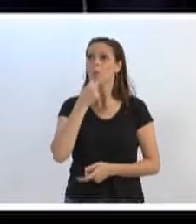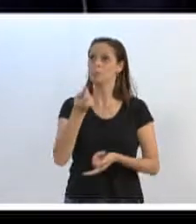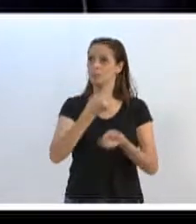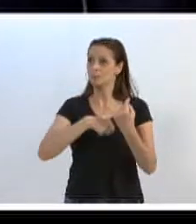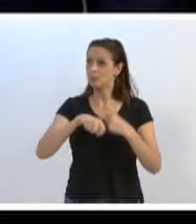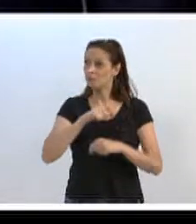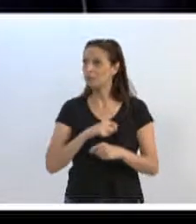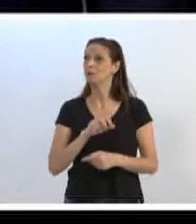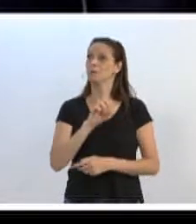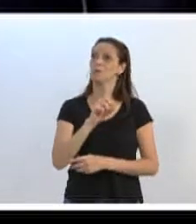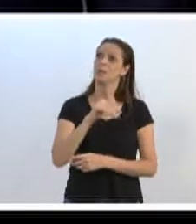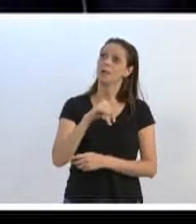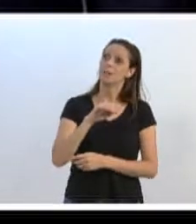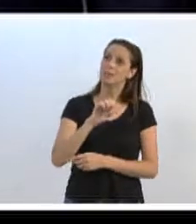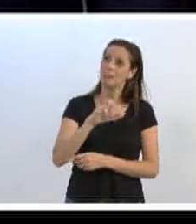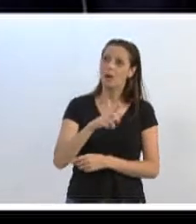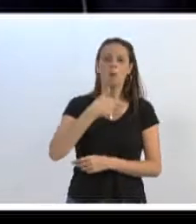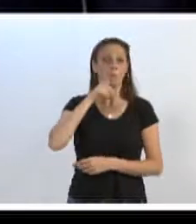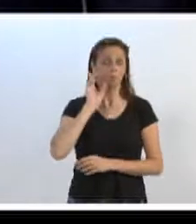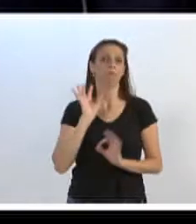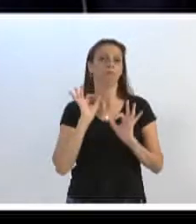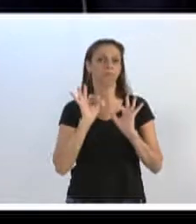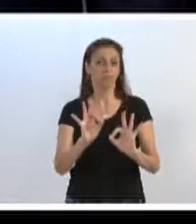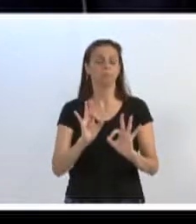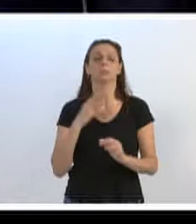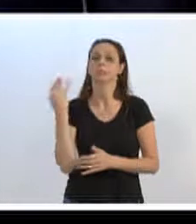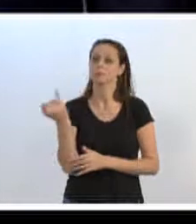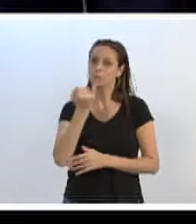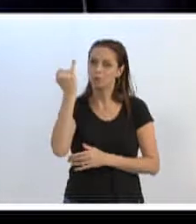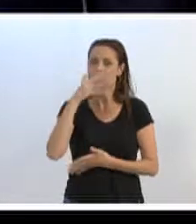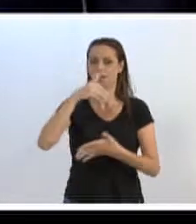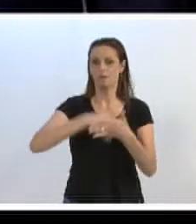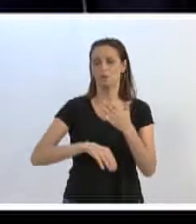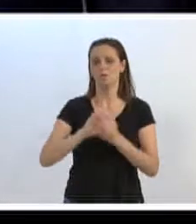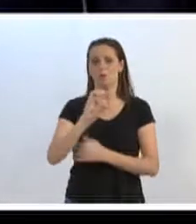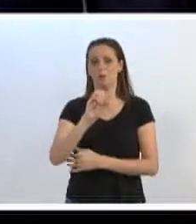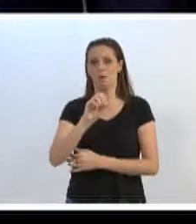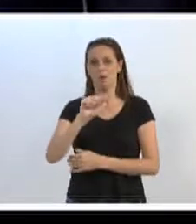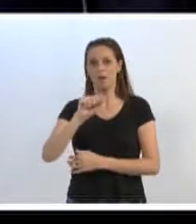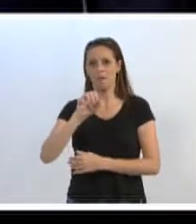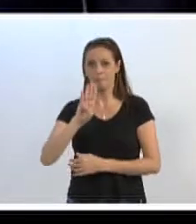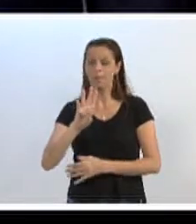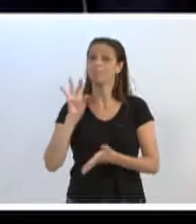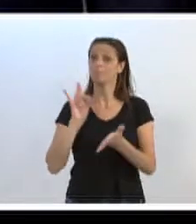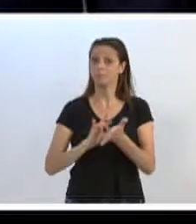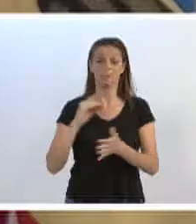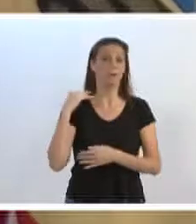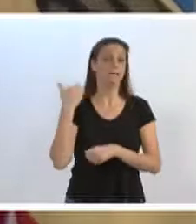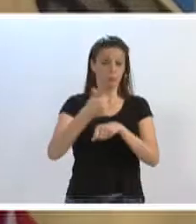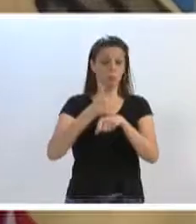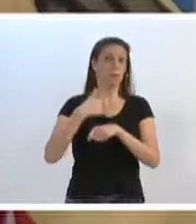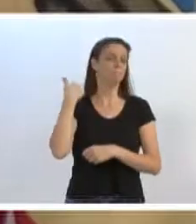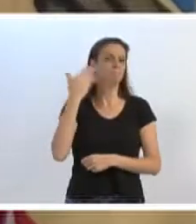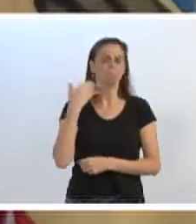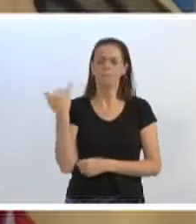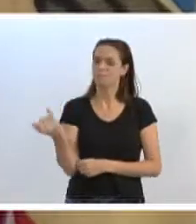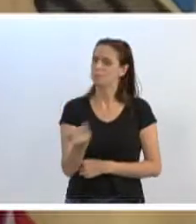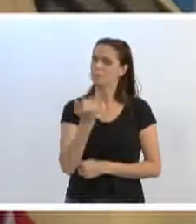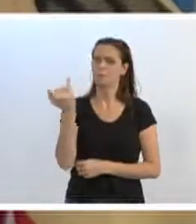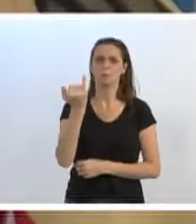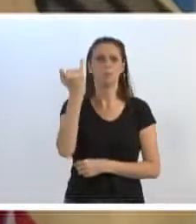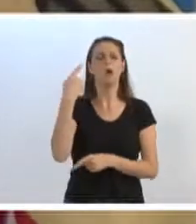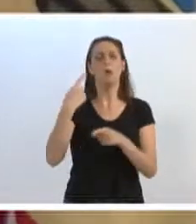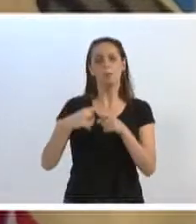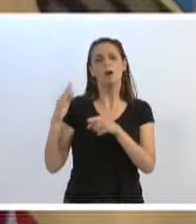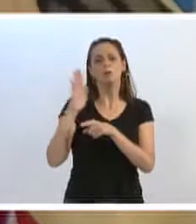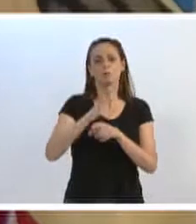importante essas eleições na OAB para a OAB blumenauense e catarinense, dizer a importância que a advocacia tem, não só na realização da questão da